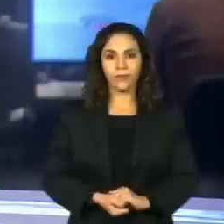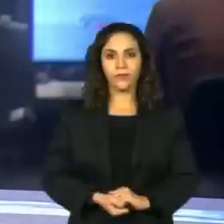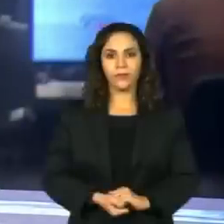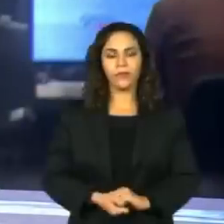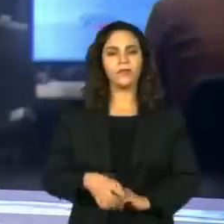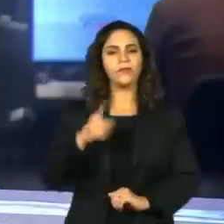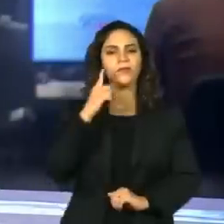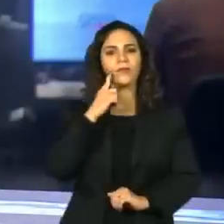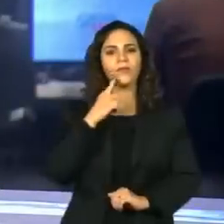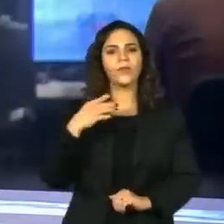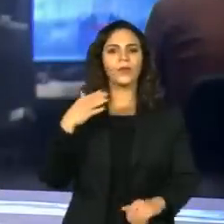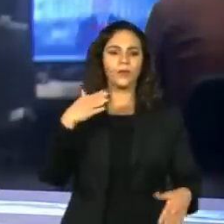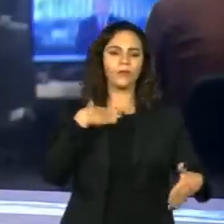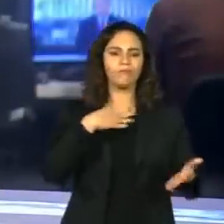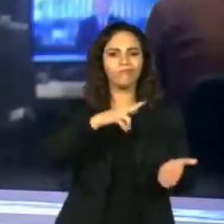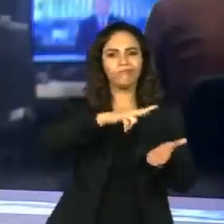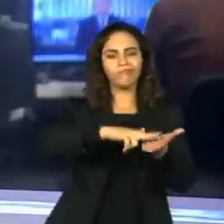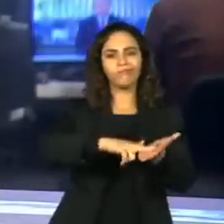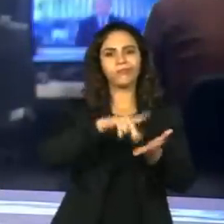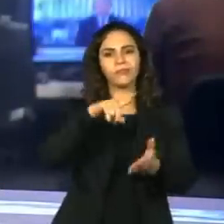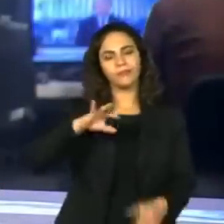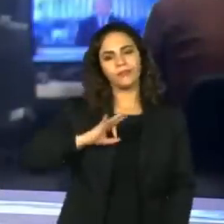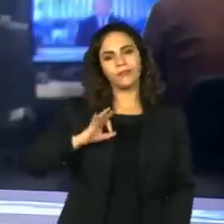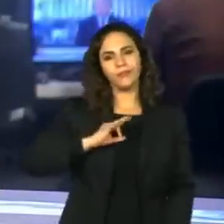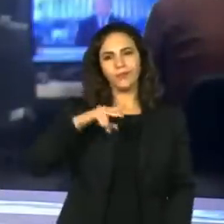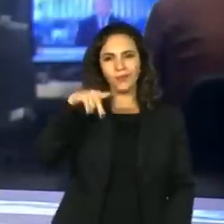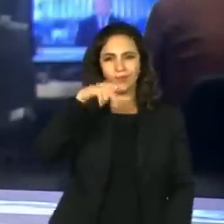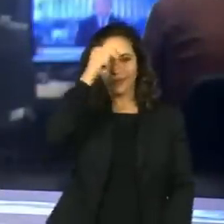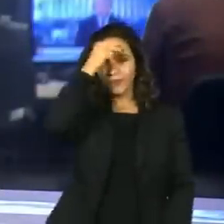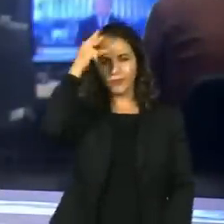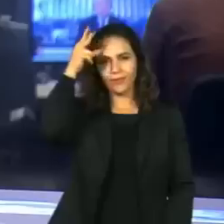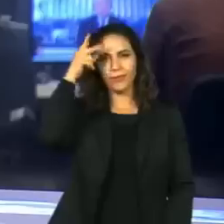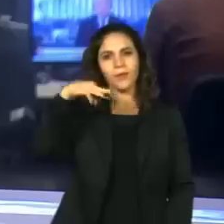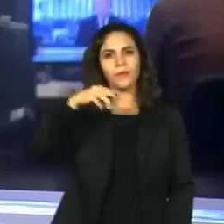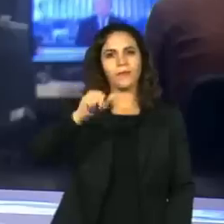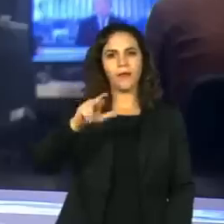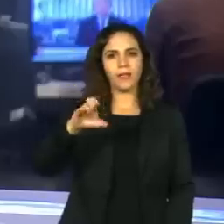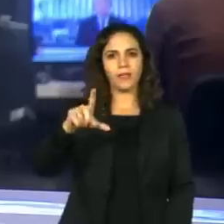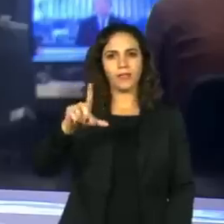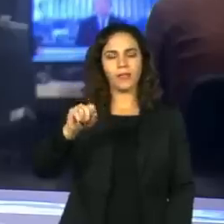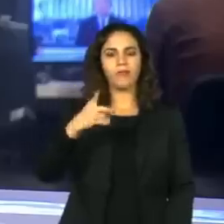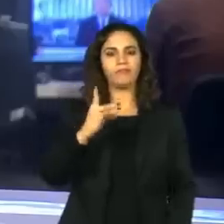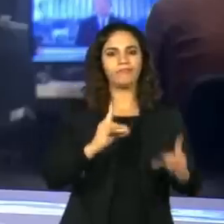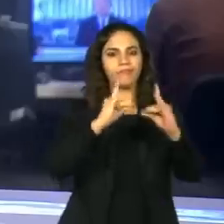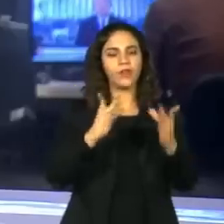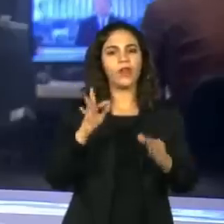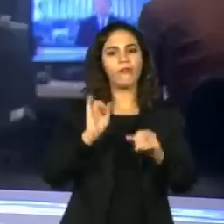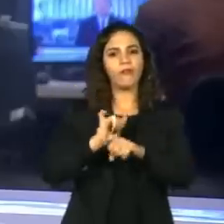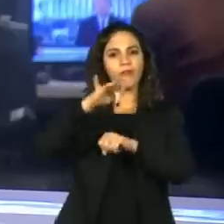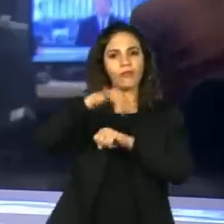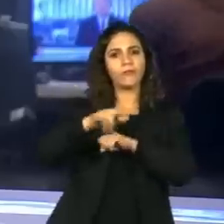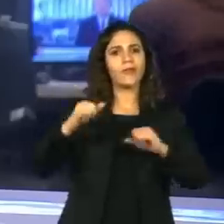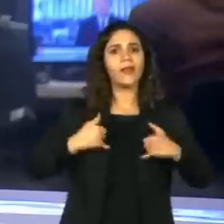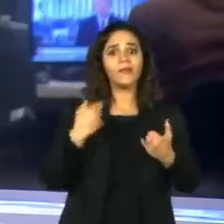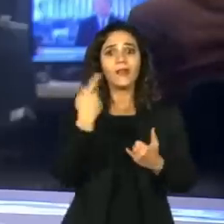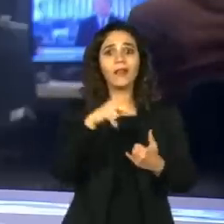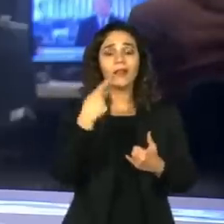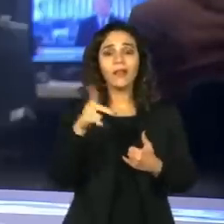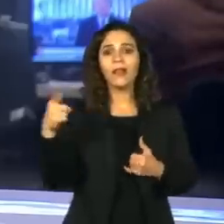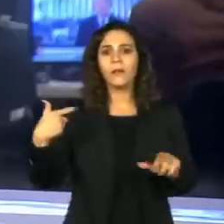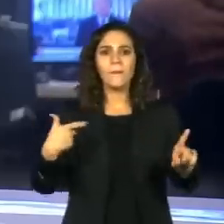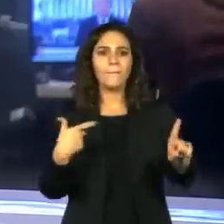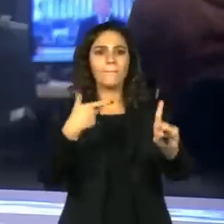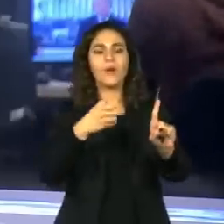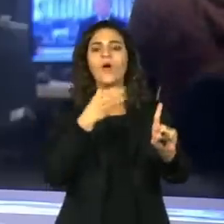O corpo do guarda municipal Marcelo Arruda está sendo velado em Foz do Iguaçu. Ele foi assassinado na própria festa de aniversário